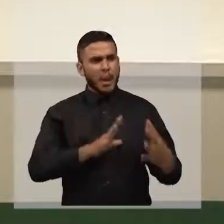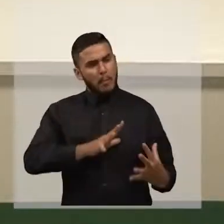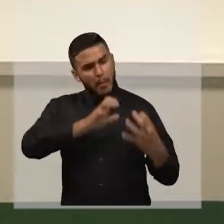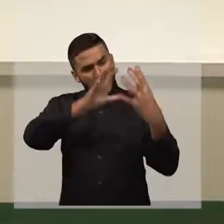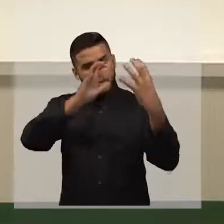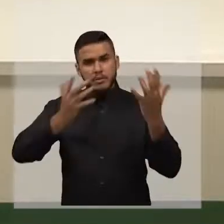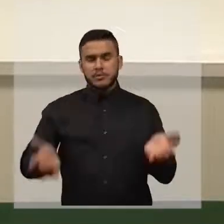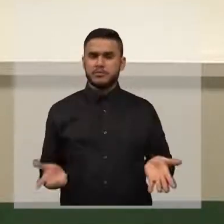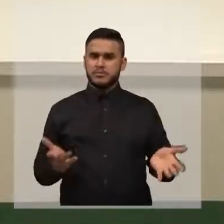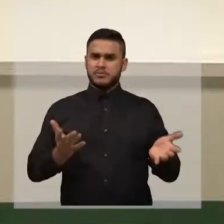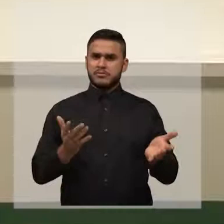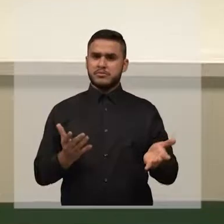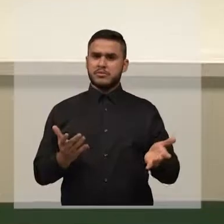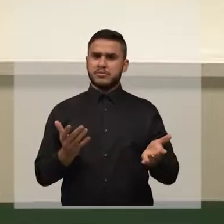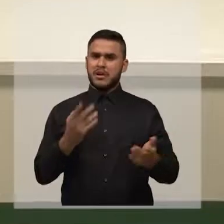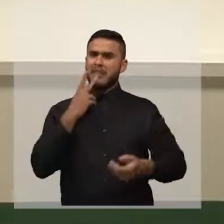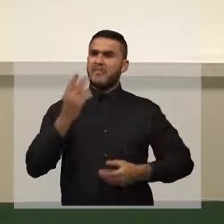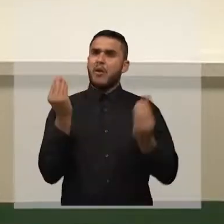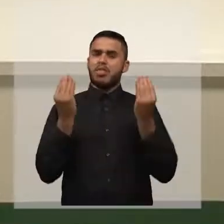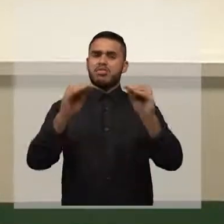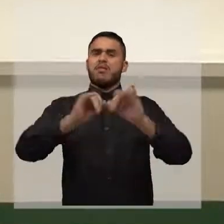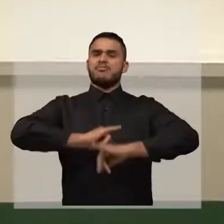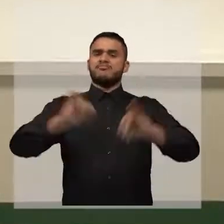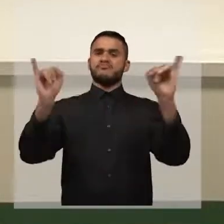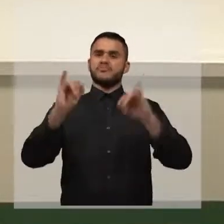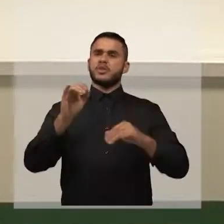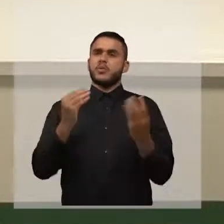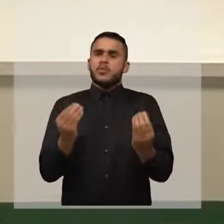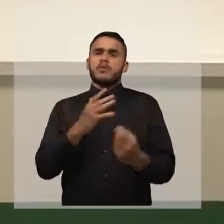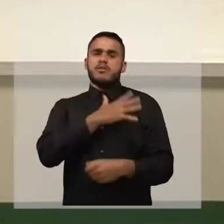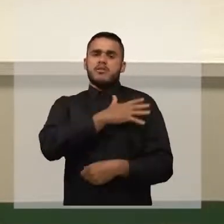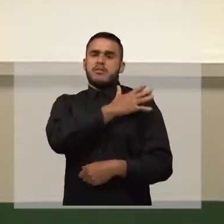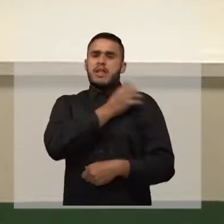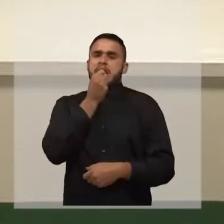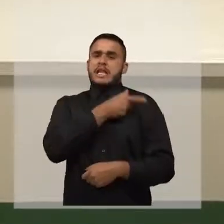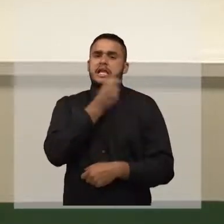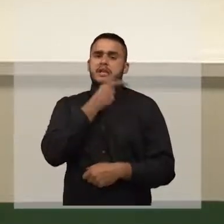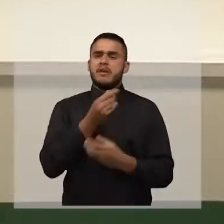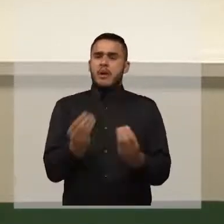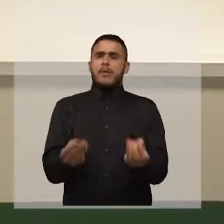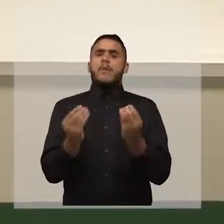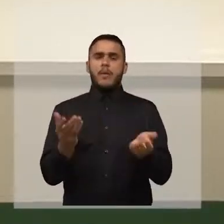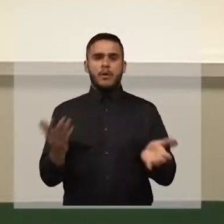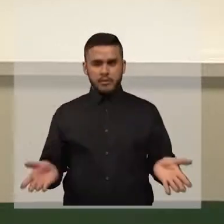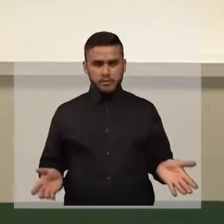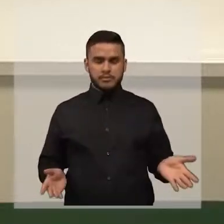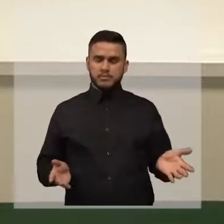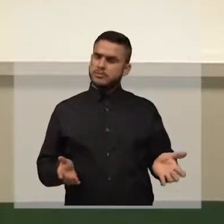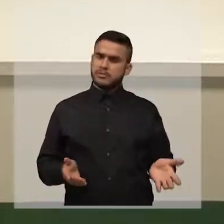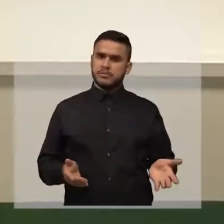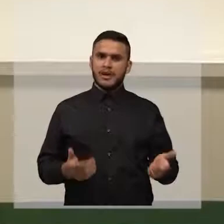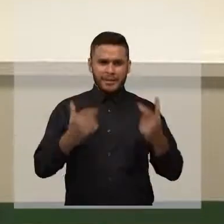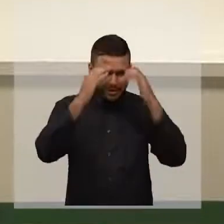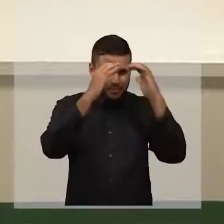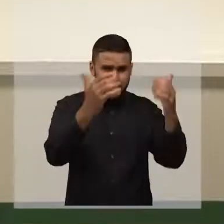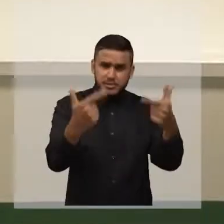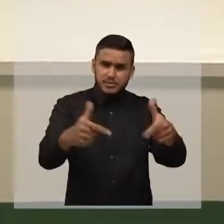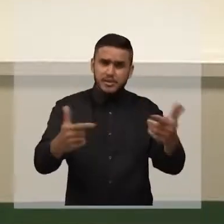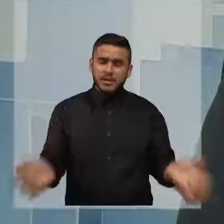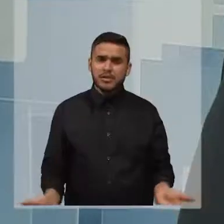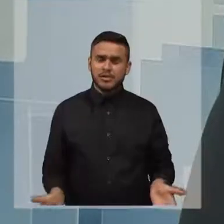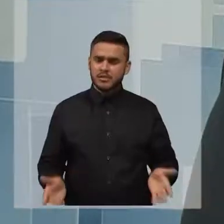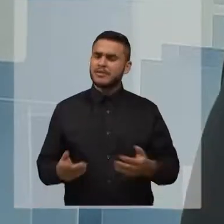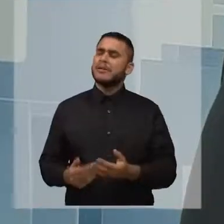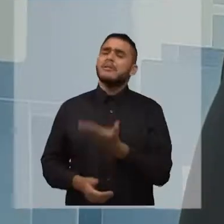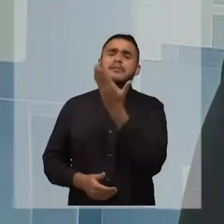inclusive postou falando de generais, né? Os generais. Né? Piada, soltando Né? piada. Soltando piada. Quer dizer, ou eu não sei qual